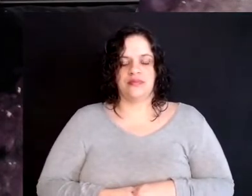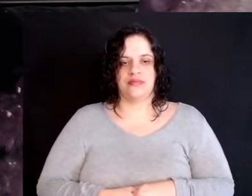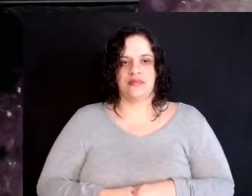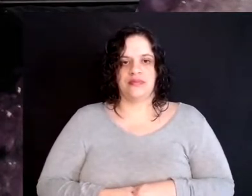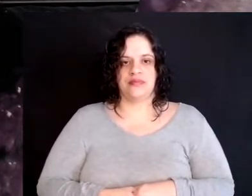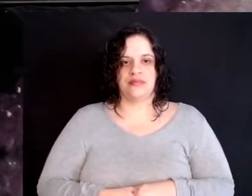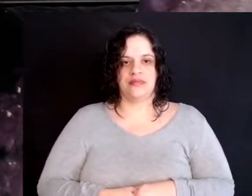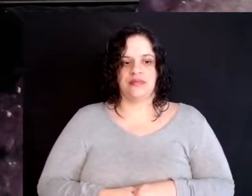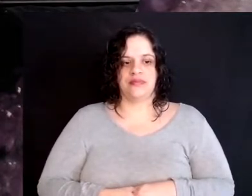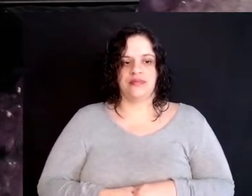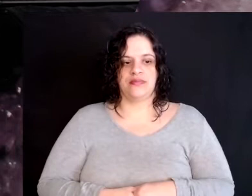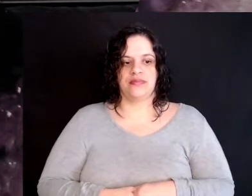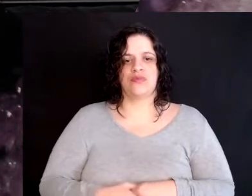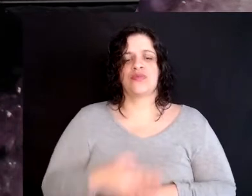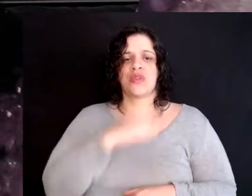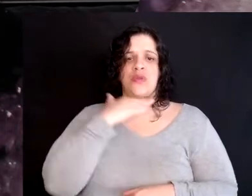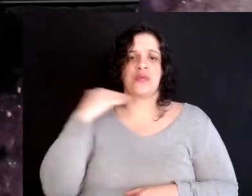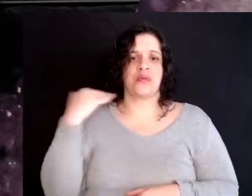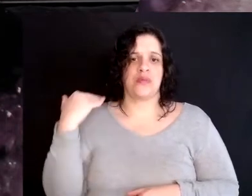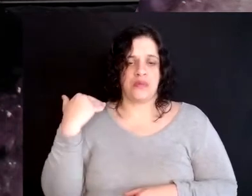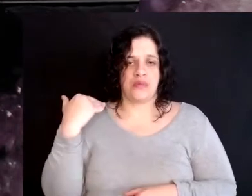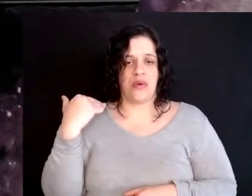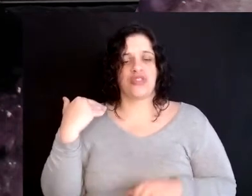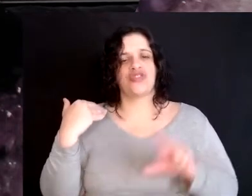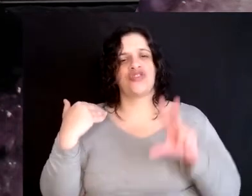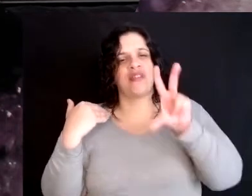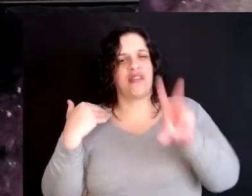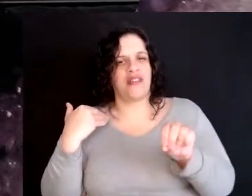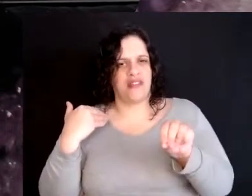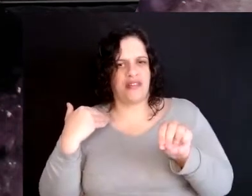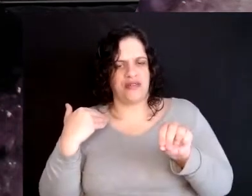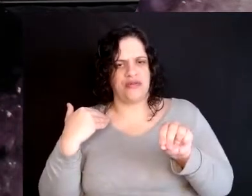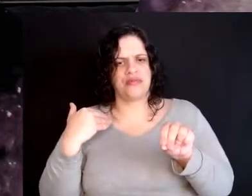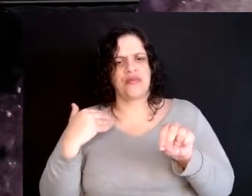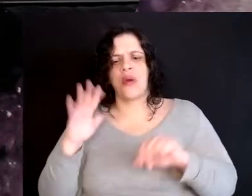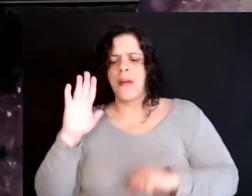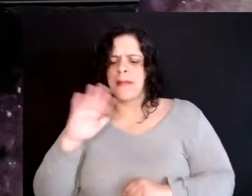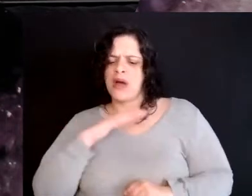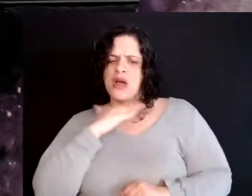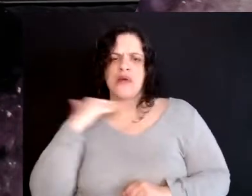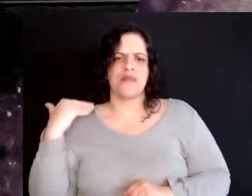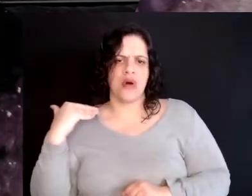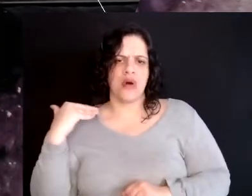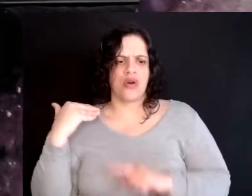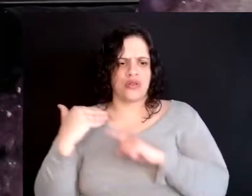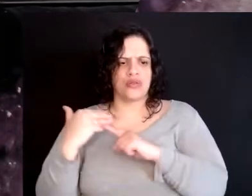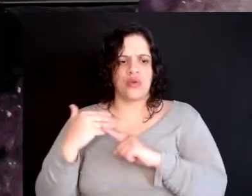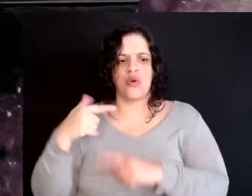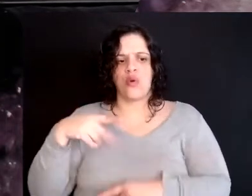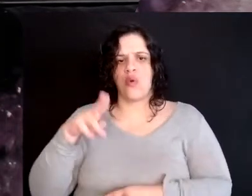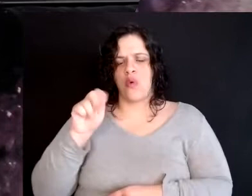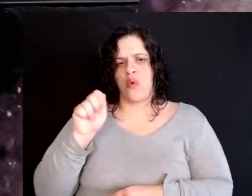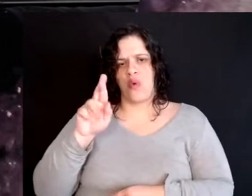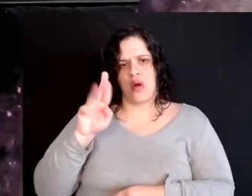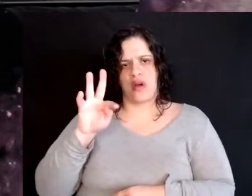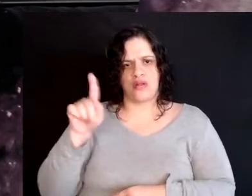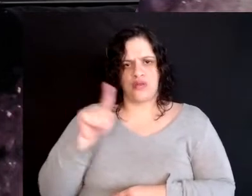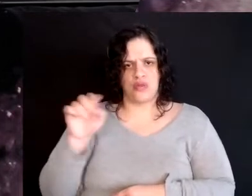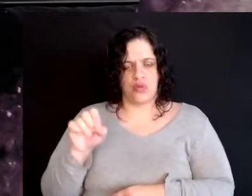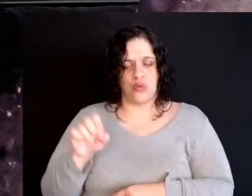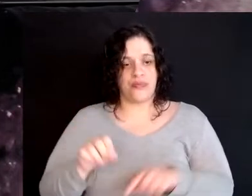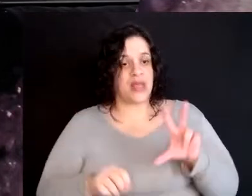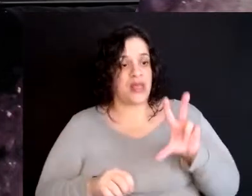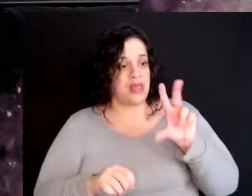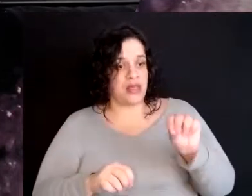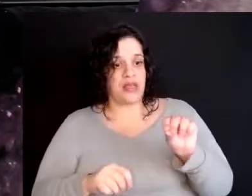A morte me engana. Mas a morte é quartza. E o engano